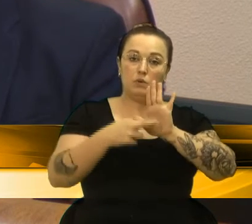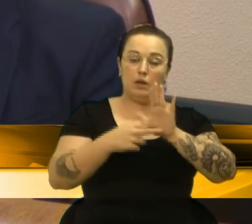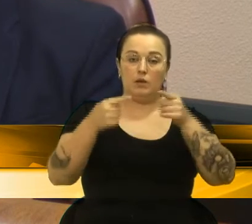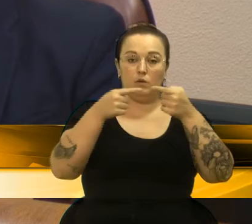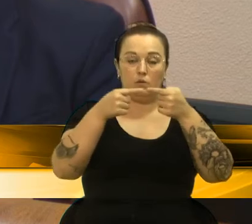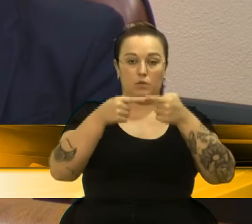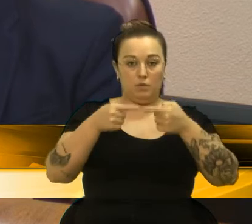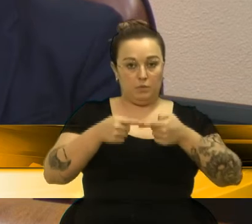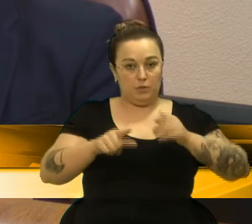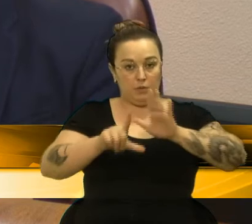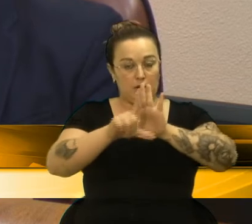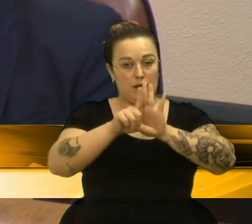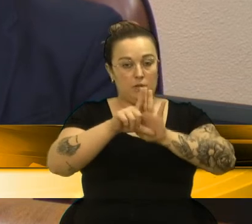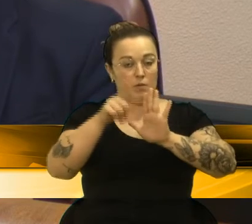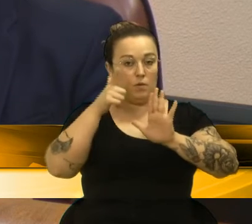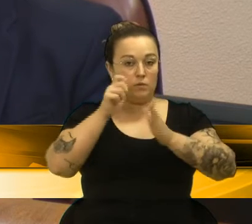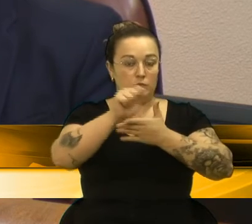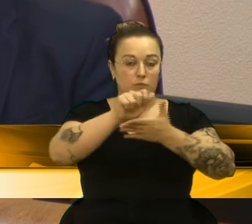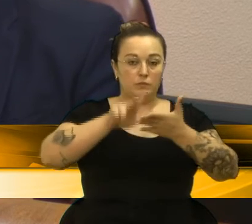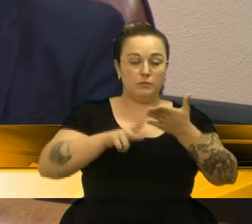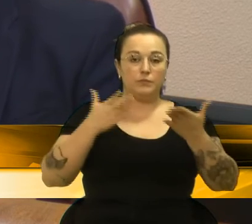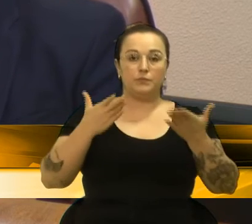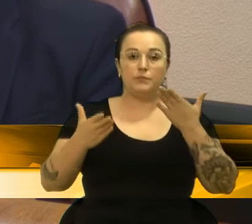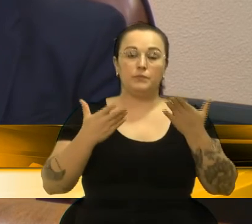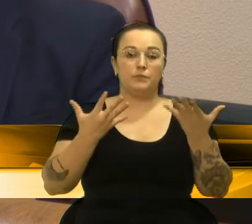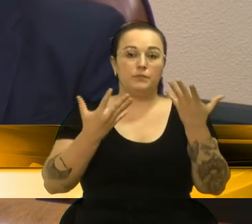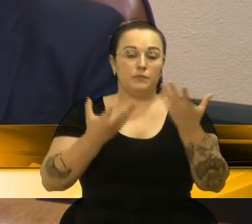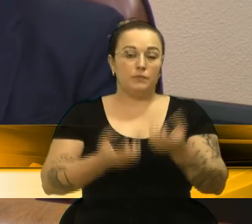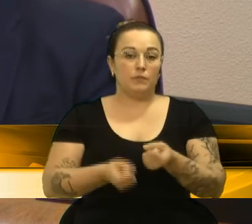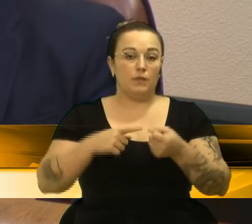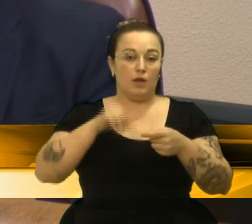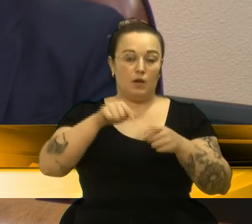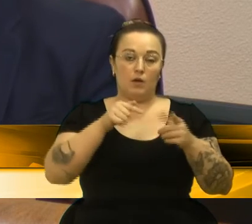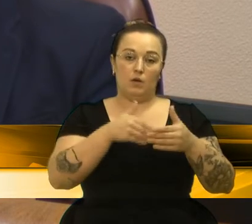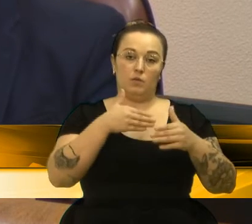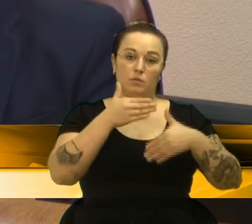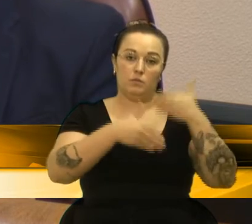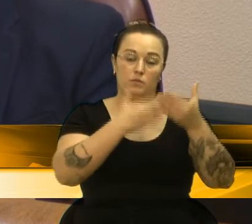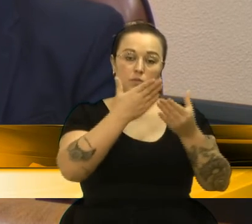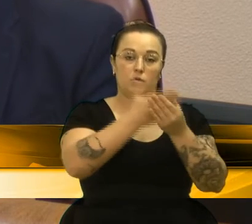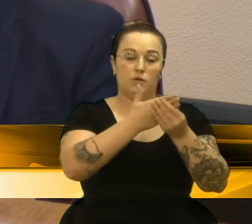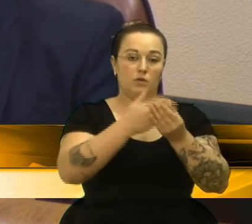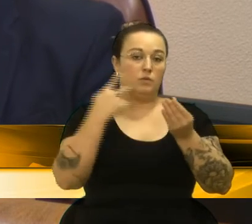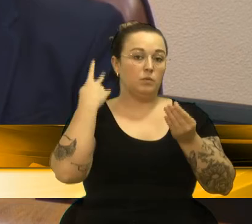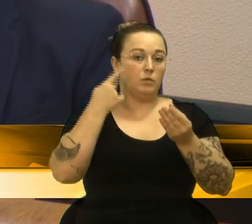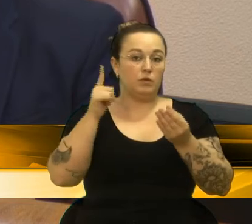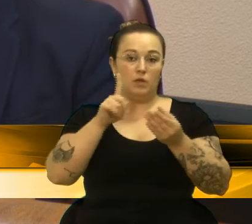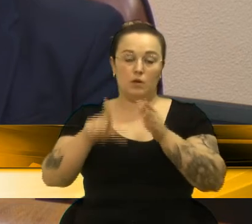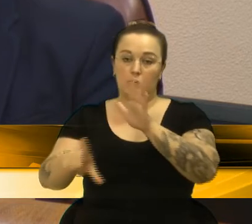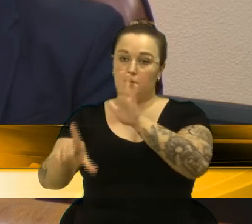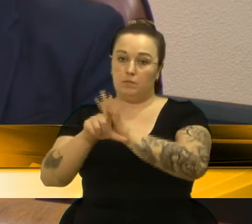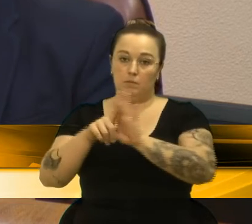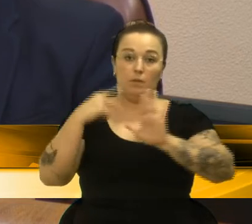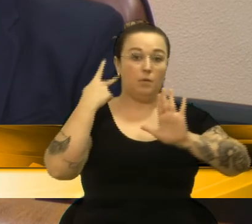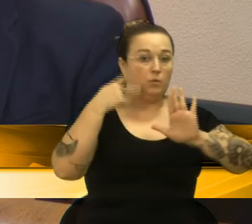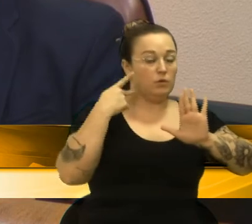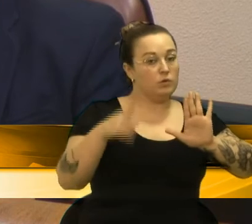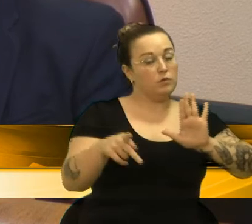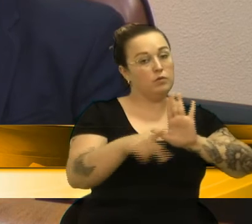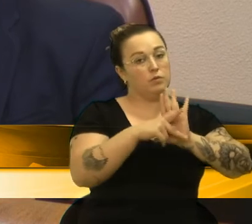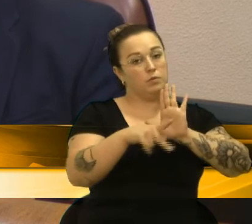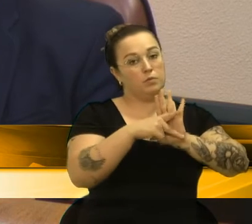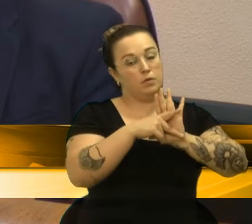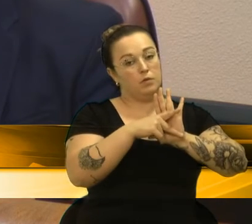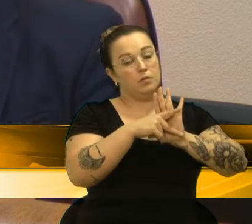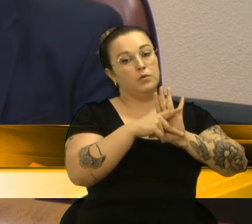corporação para a validade da deliberação do plenário. Trata-se de um processo político-administrativo e não legislativo, de natureza parajudicial e de caráter punitivo,